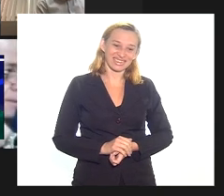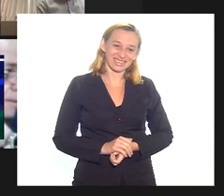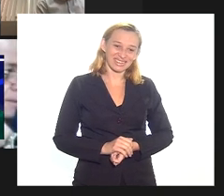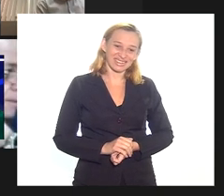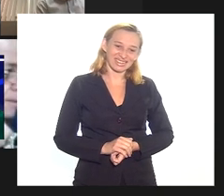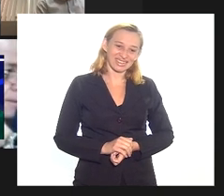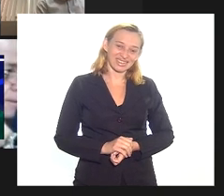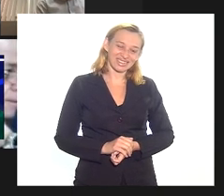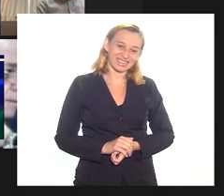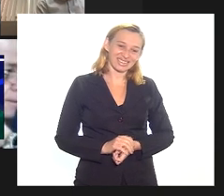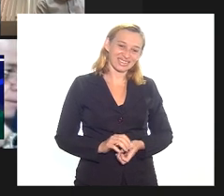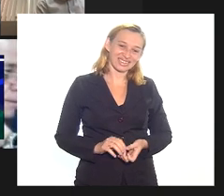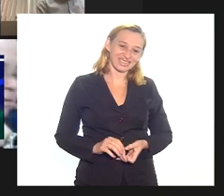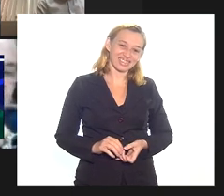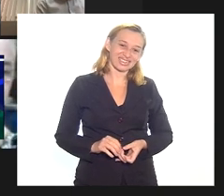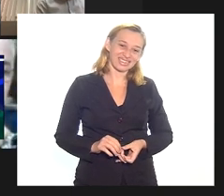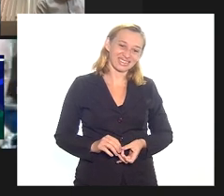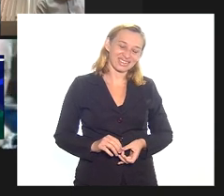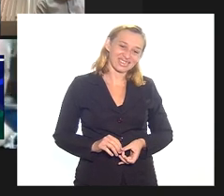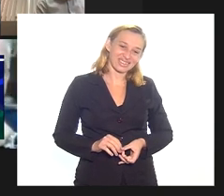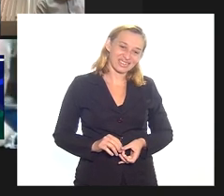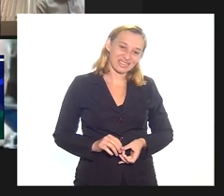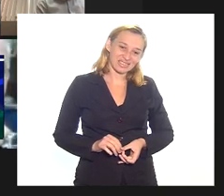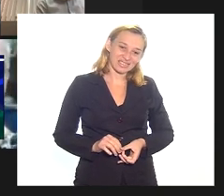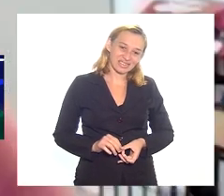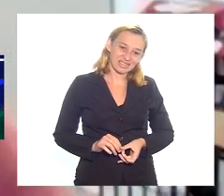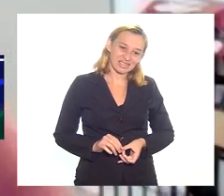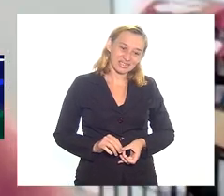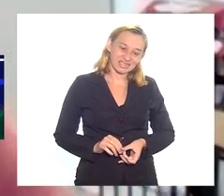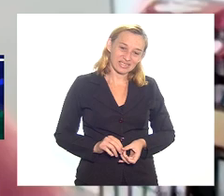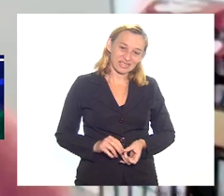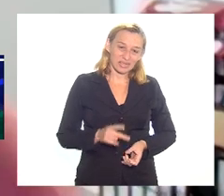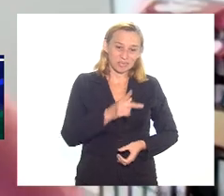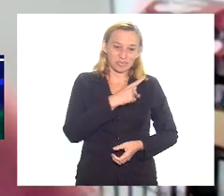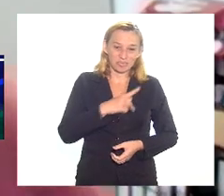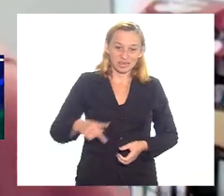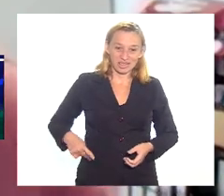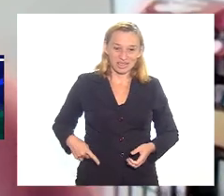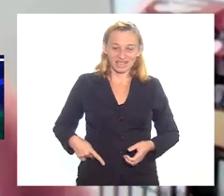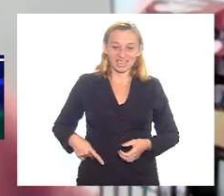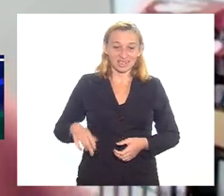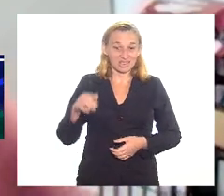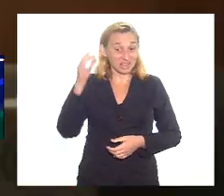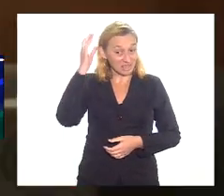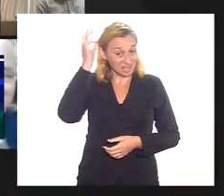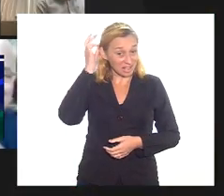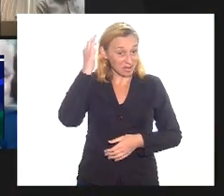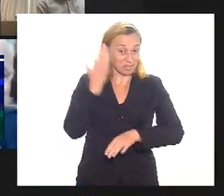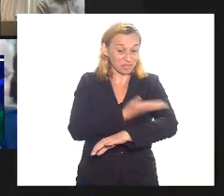Quero ver, presidente. Presidente com cabelo platinado está lembrando a Arrascaeta. Quero ver em campo.